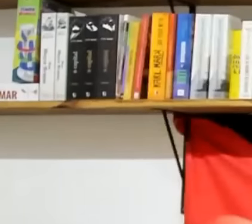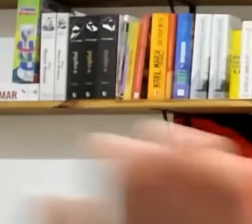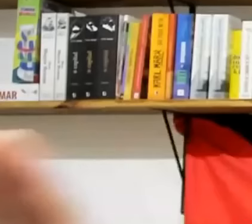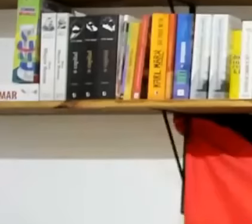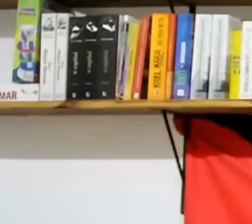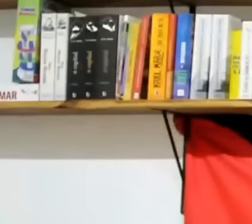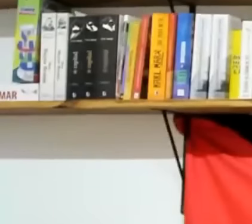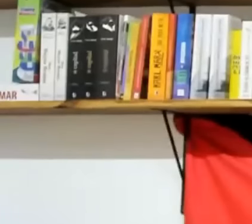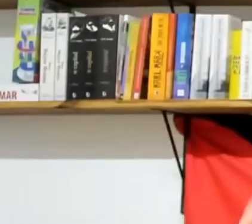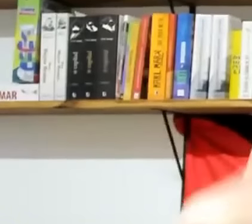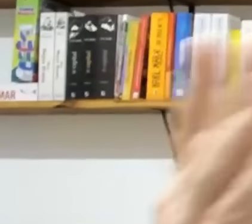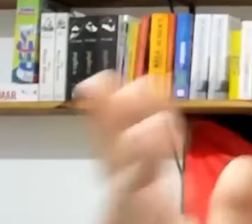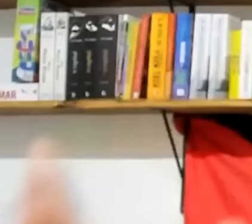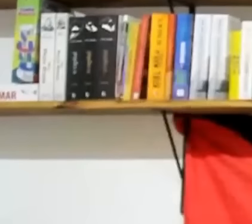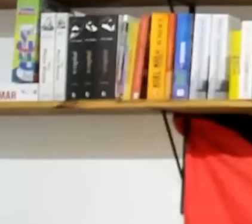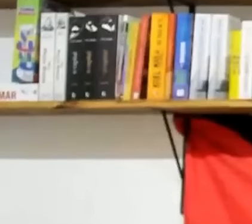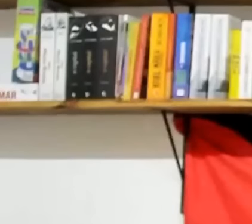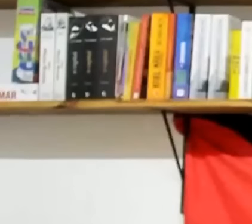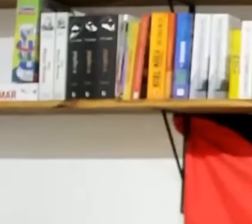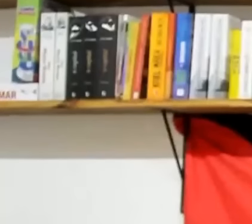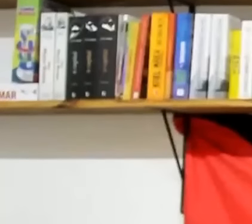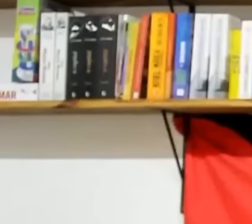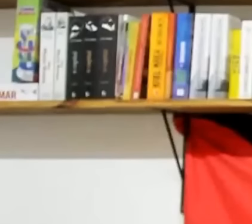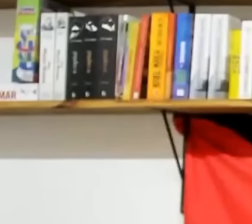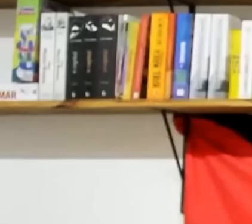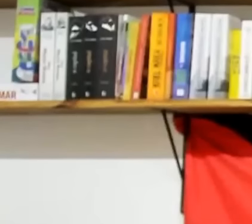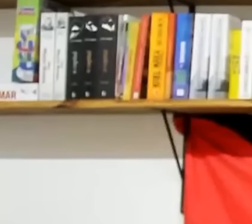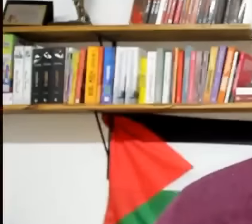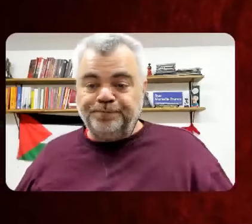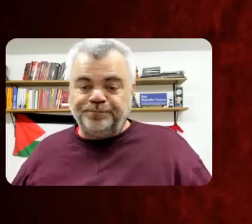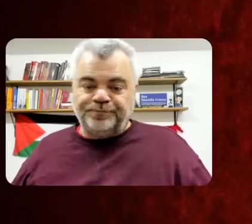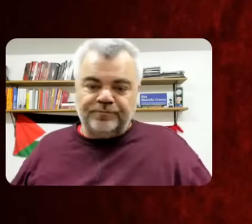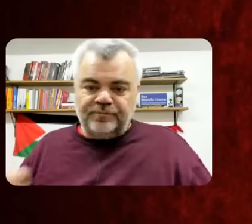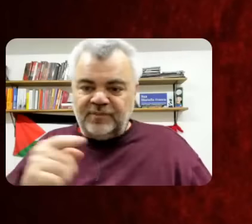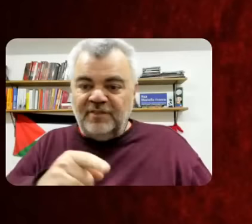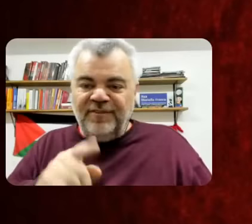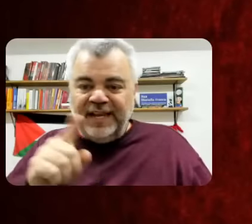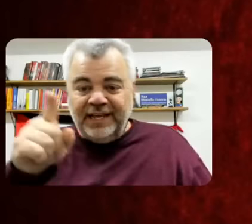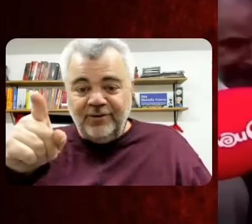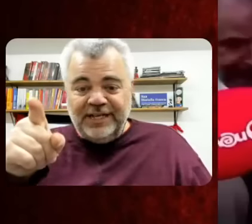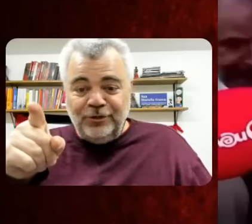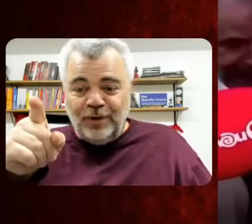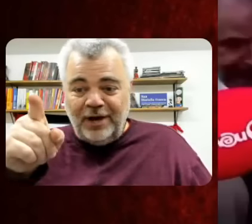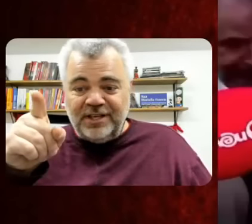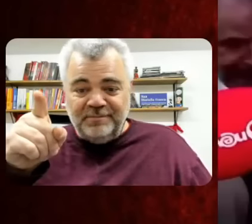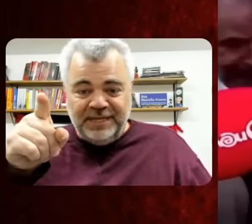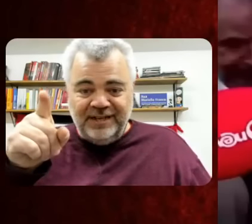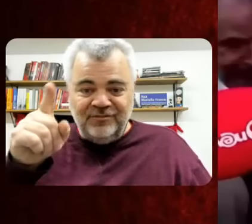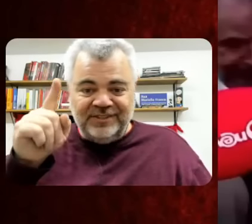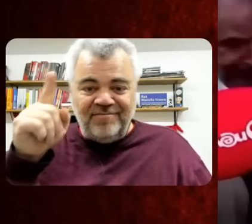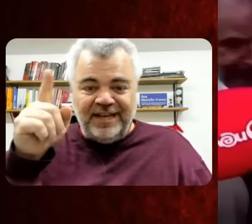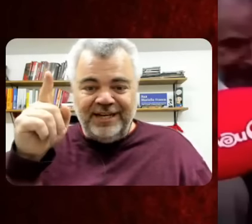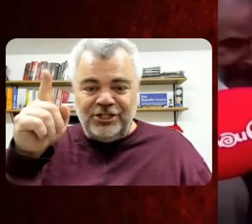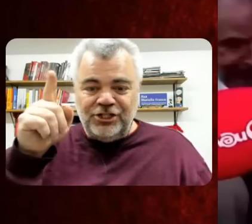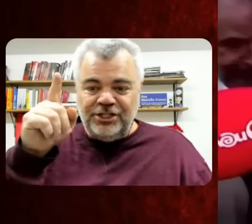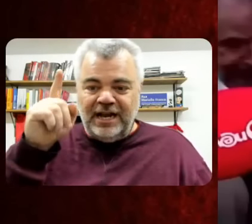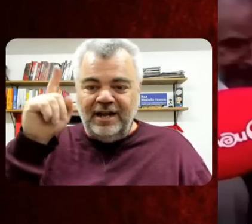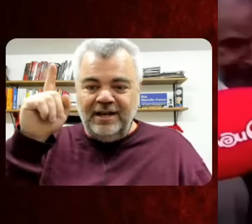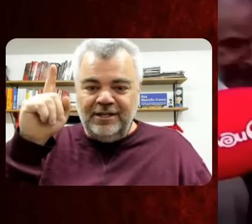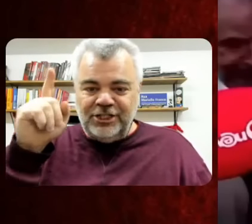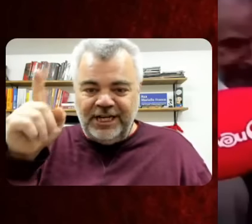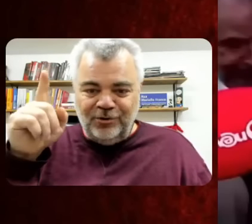que nem adianta procurar. Nem adianta procurar, tem uns. E falaram ali no Alckmin, né?